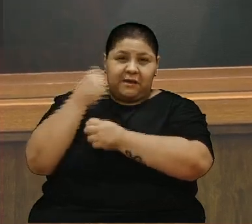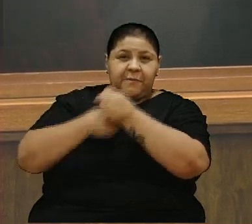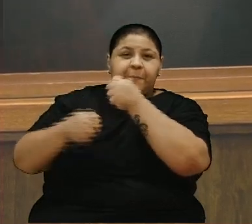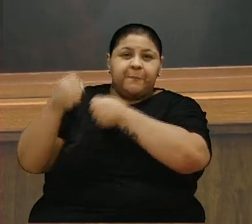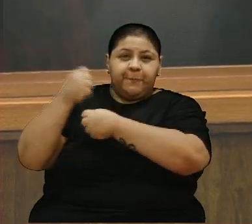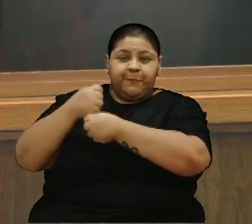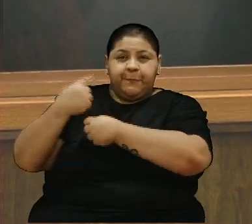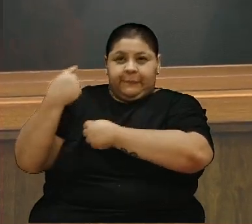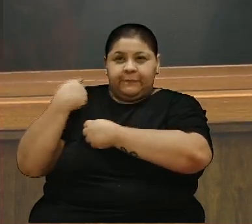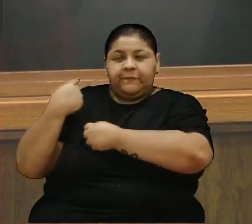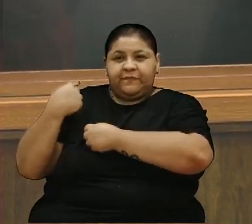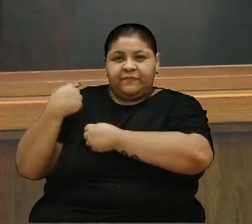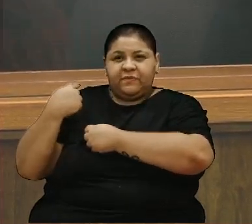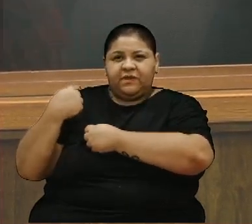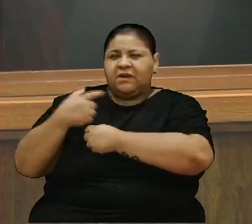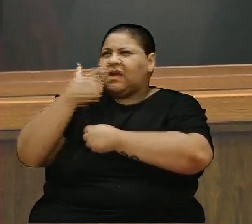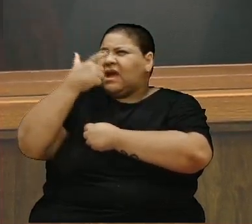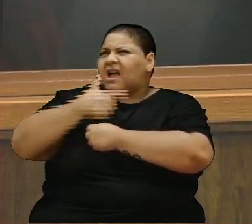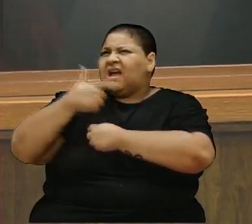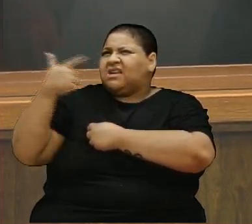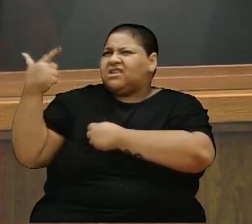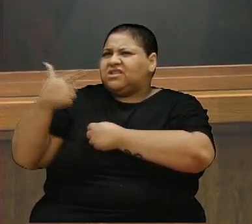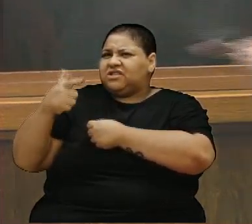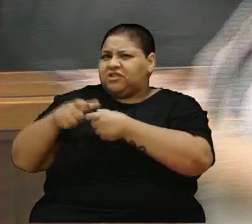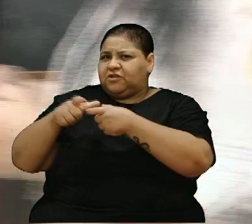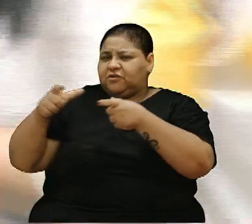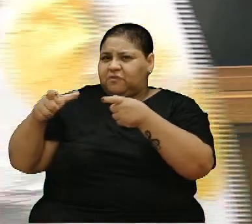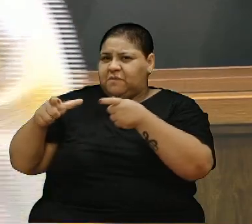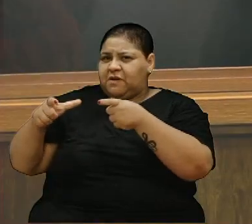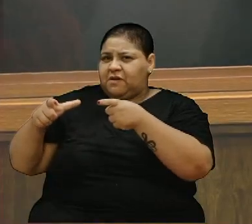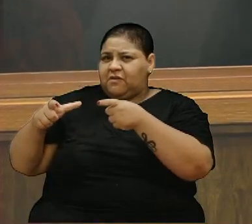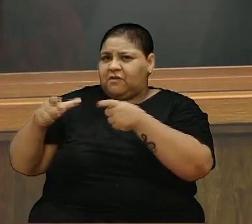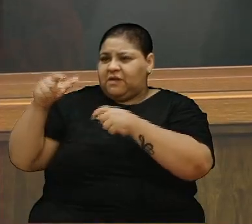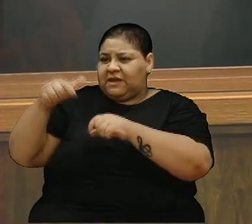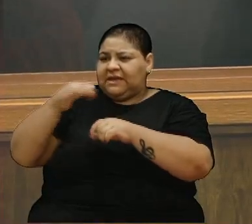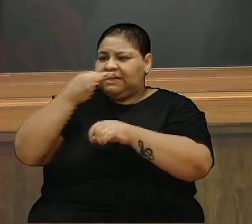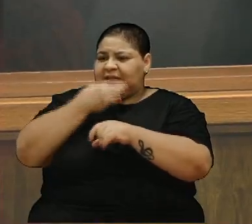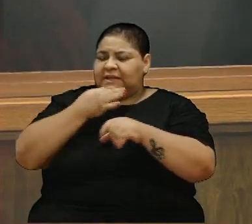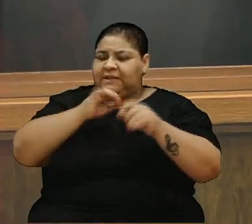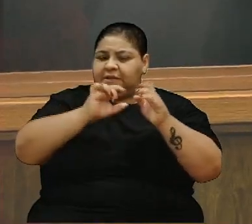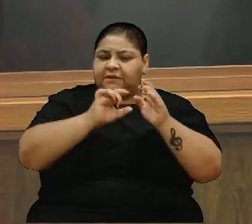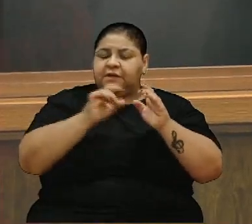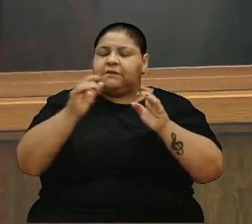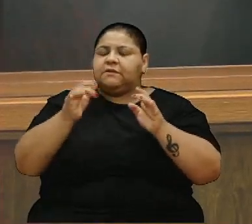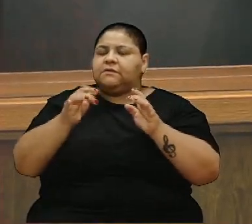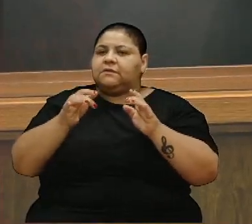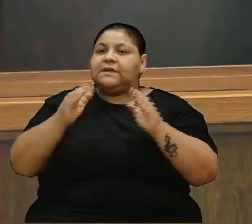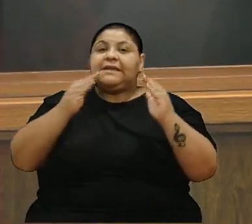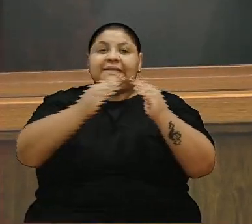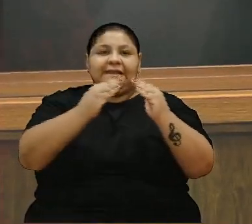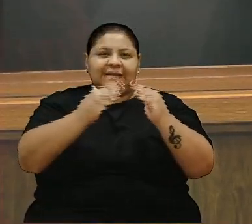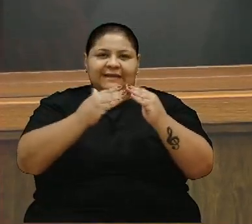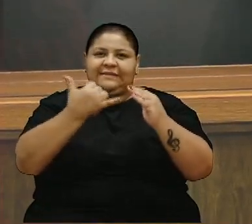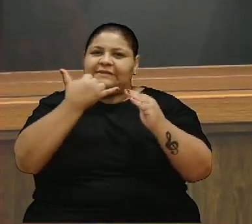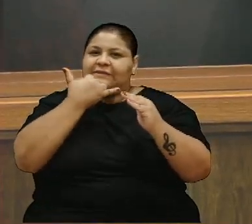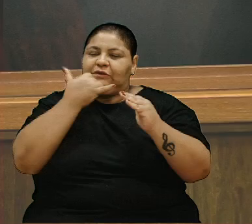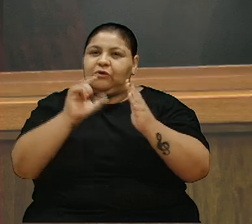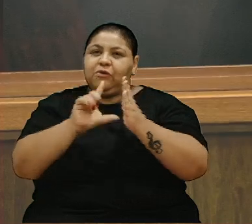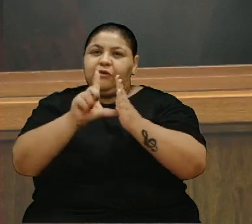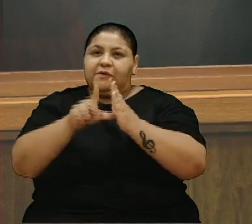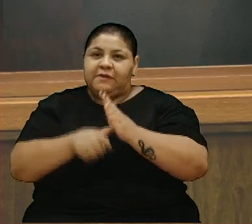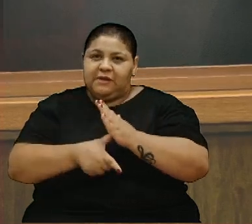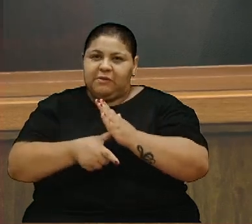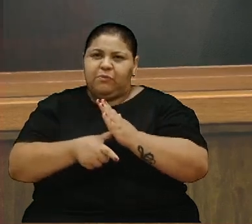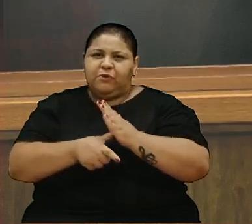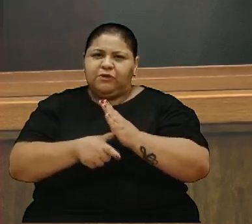era uma das, acho que a segunda maior frente aqui na casa, depois da frente da Maesa Nossa, tinha 15